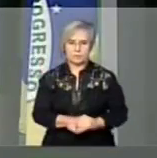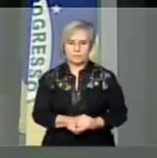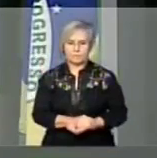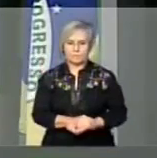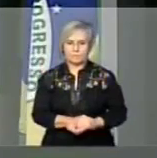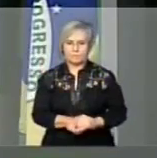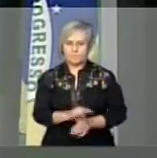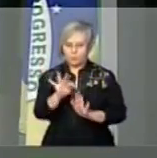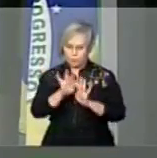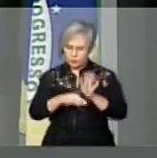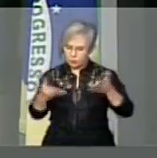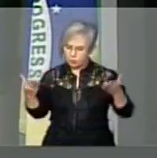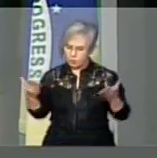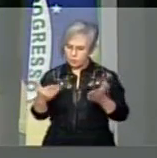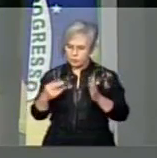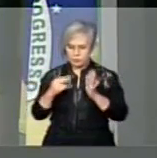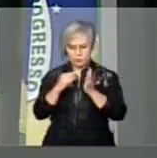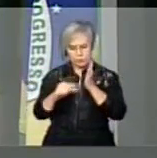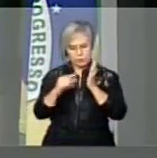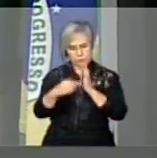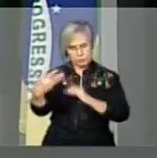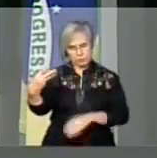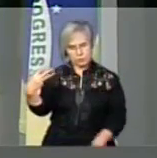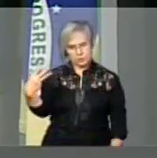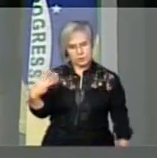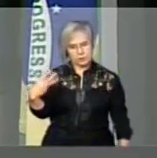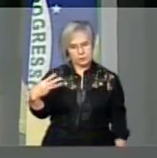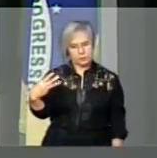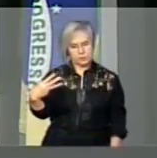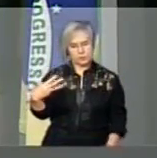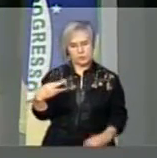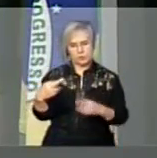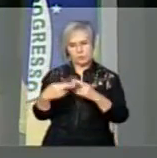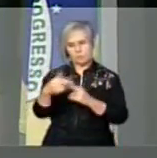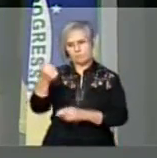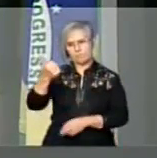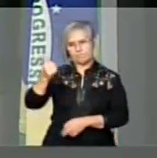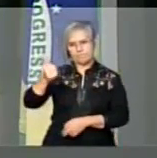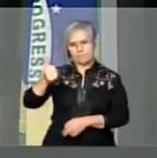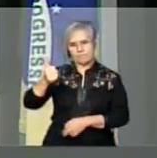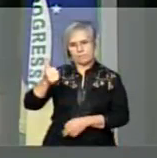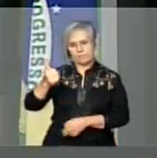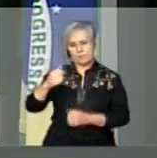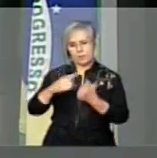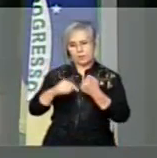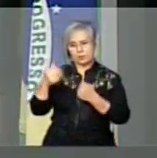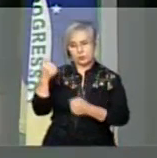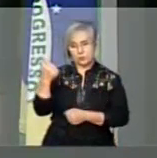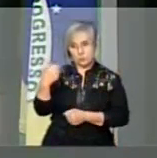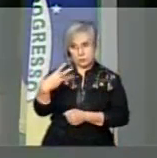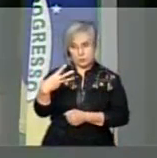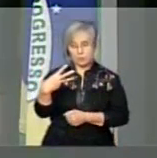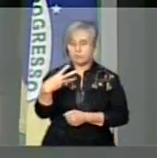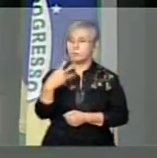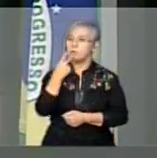O texto atual do inciso 3º do parágrafo 1º do artigo 13, no